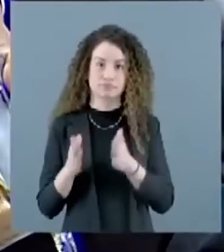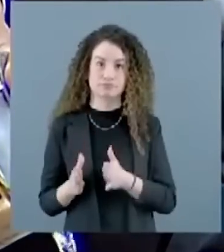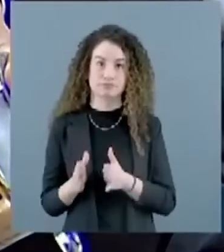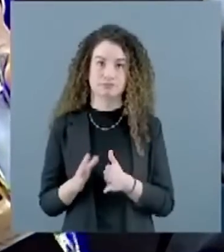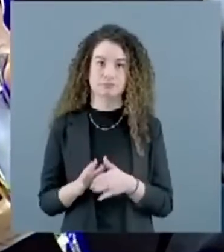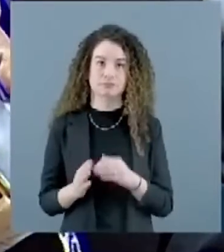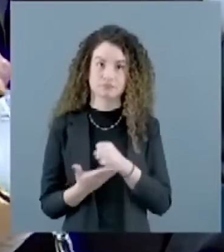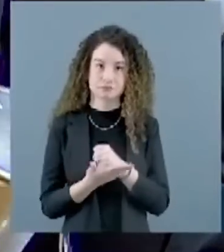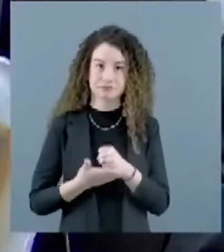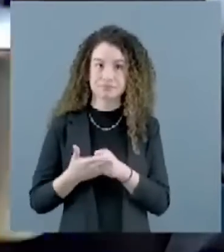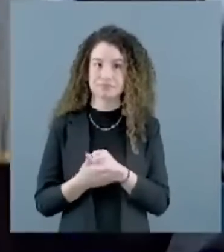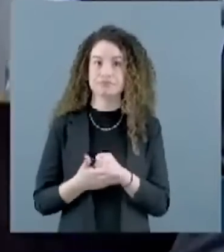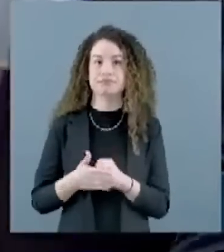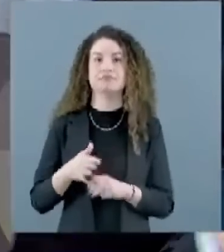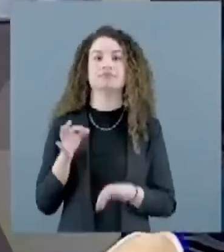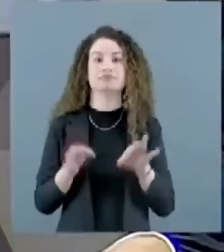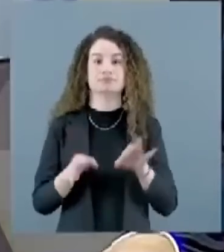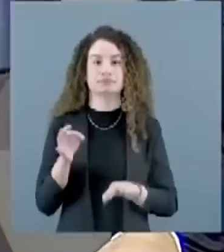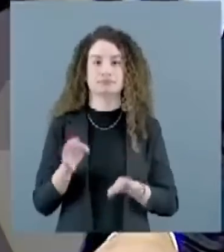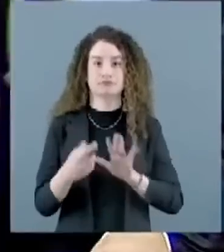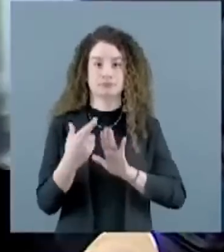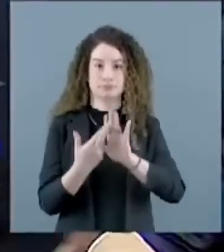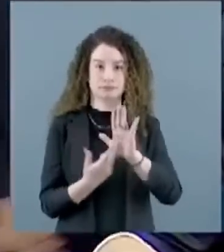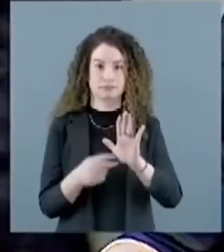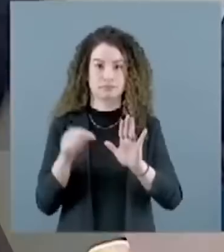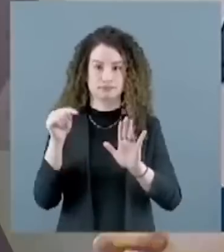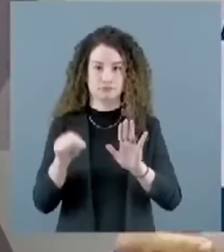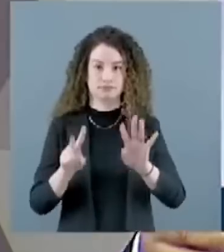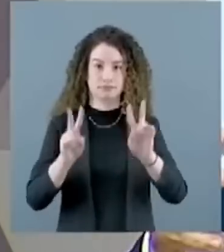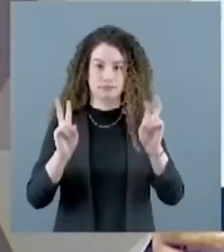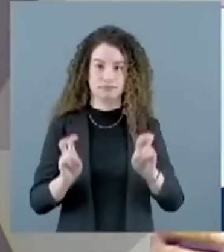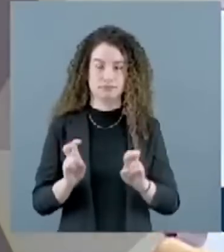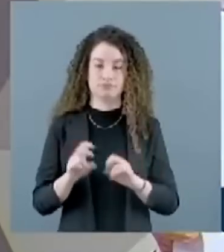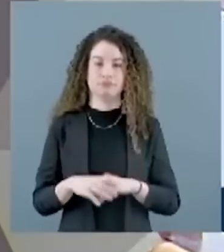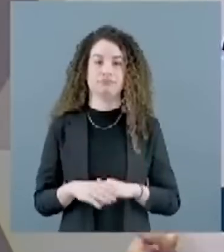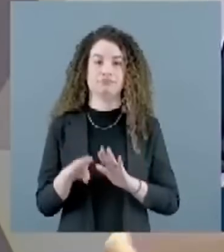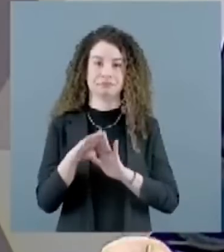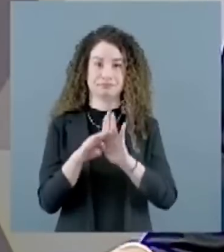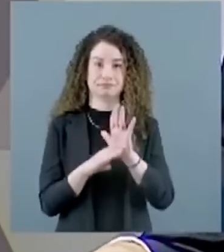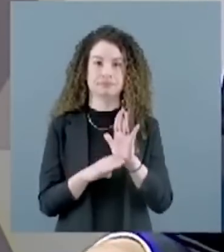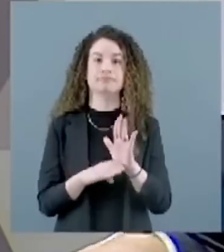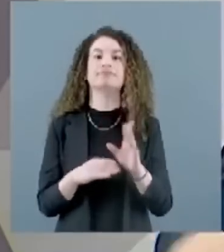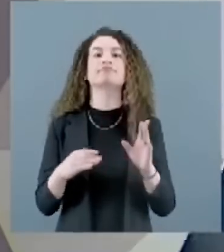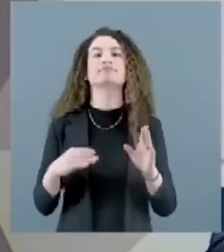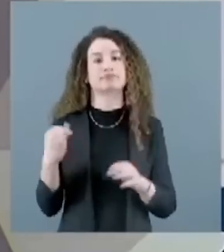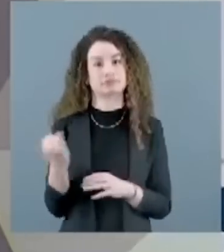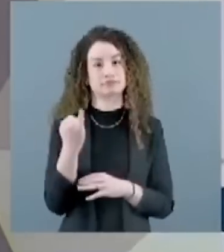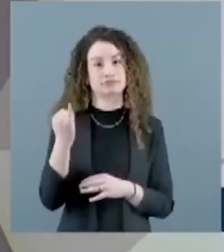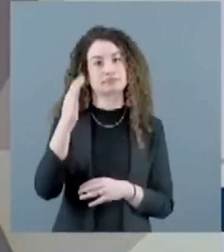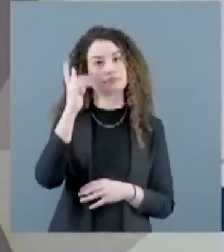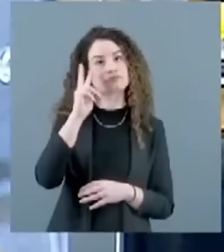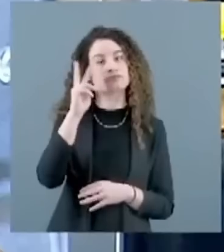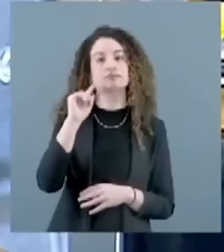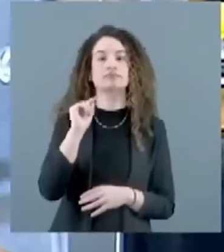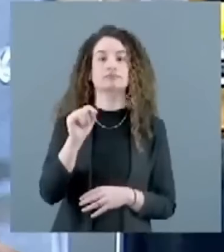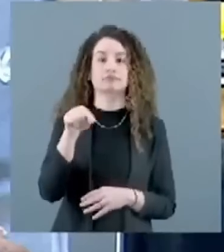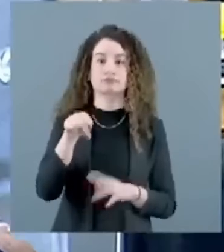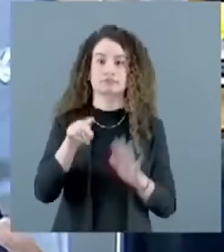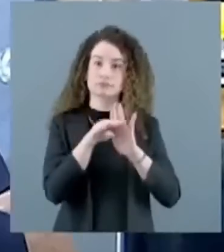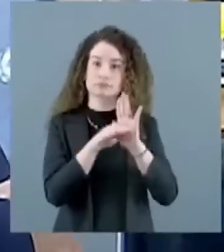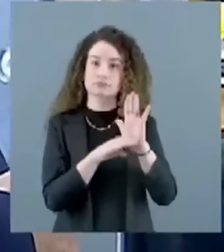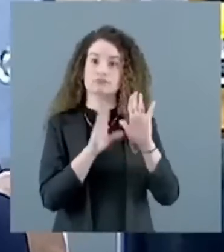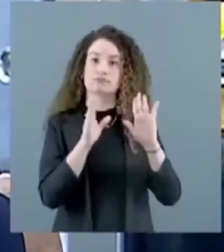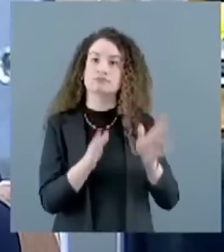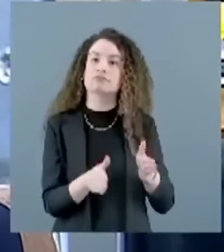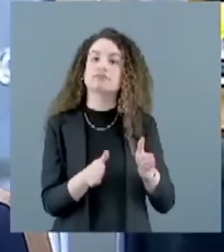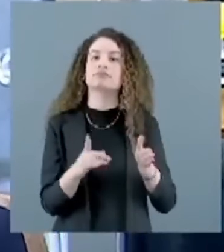o fundamento jurídico regimental da contradita dessa questão de ordem, convém lembrarmos apenas que essa é uma questão de ordem já